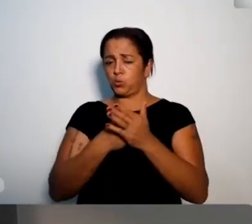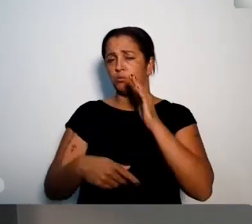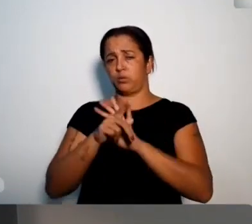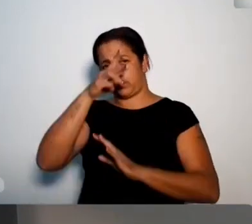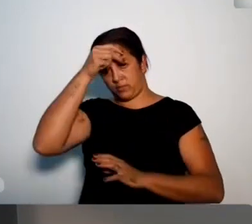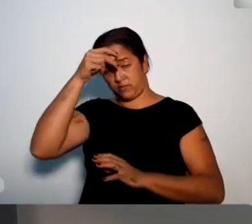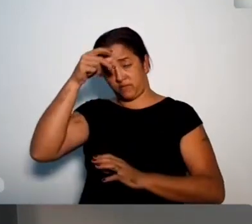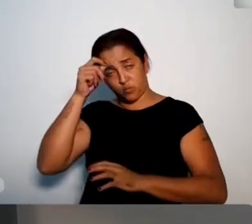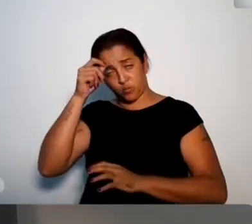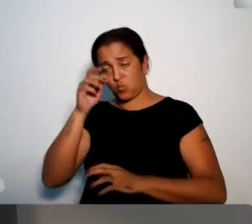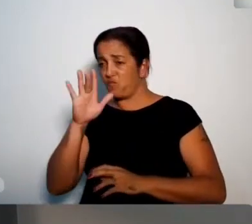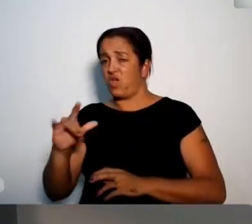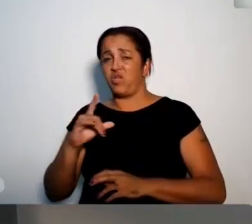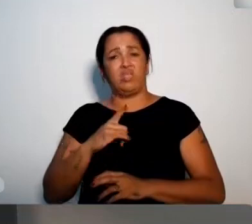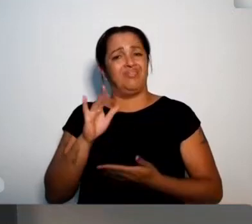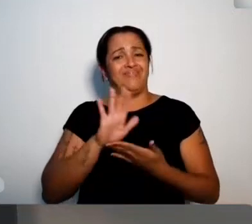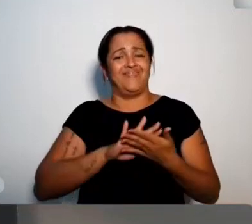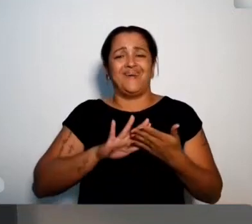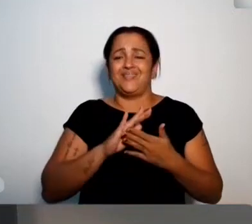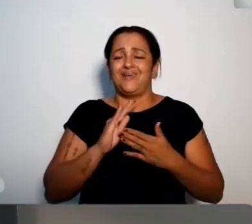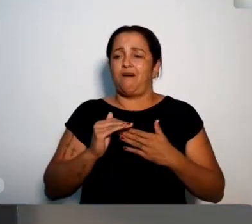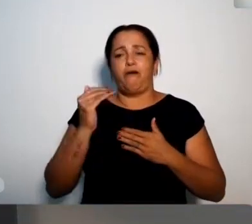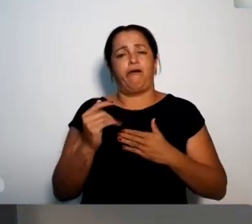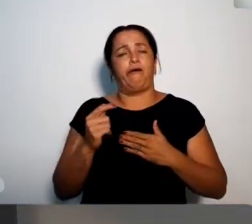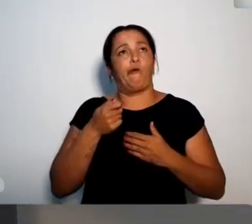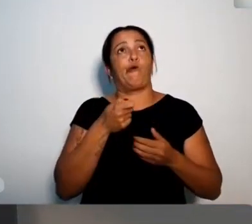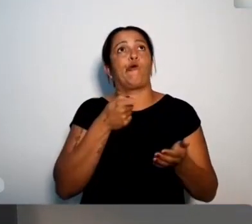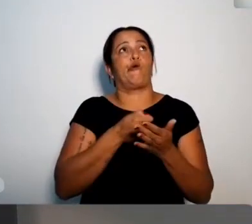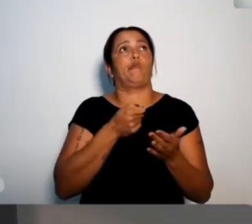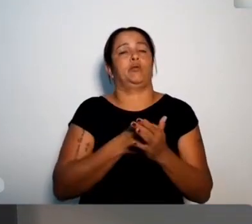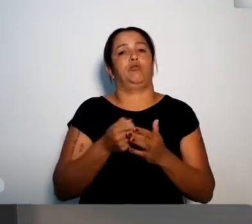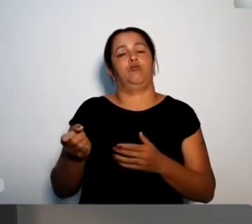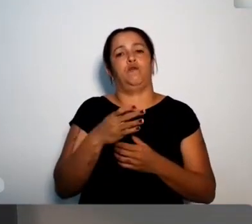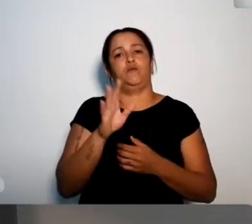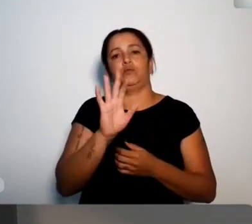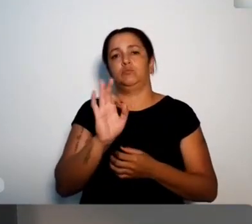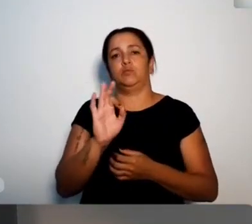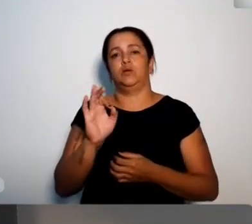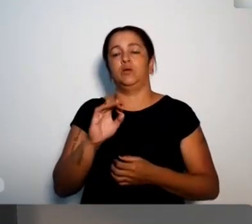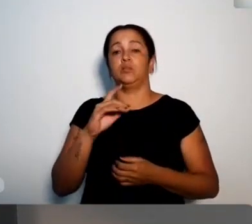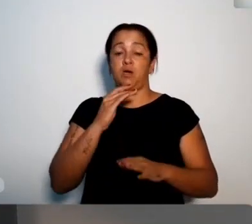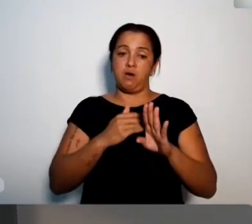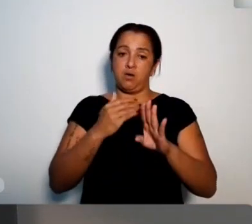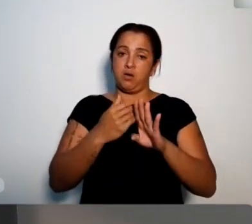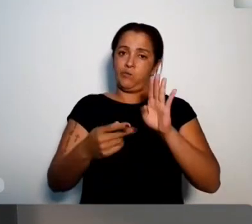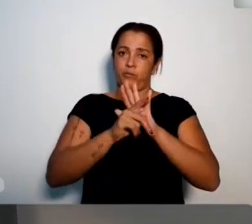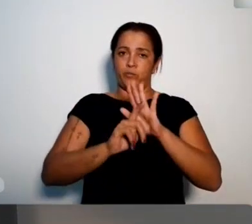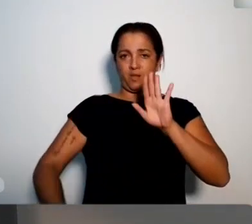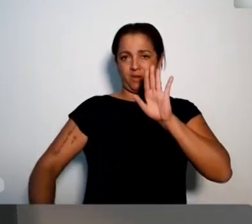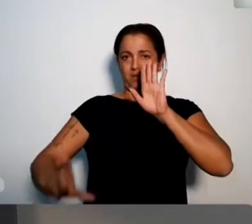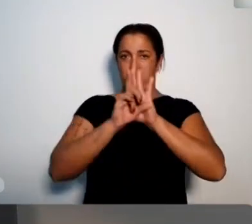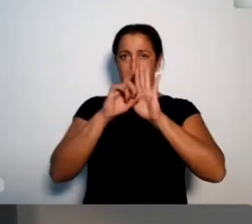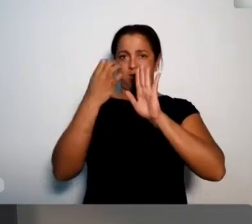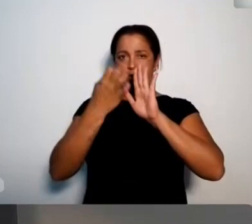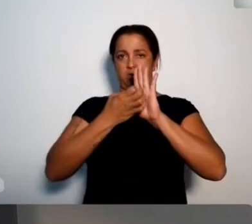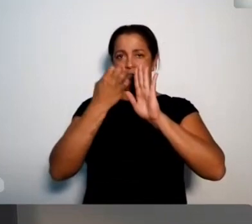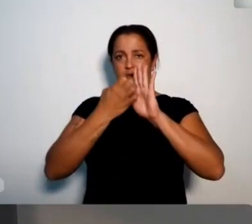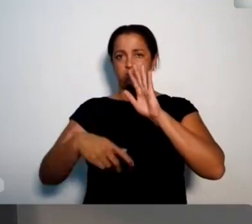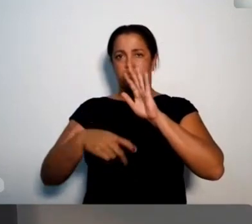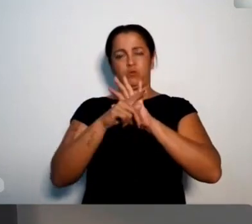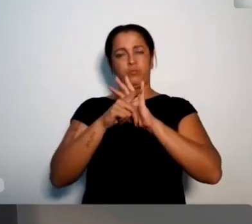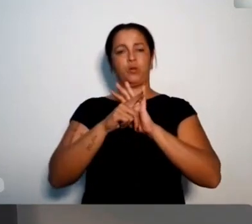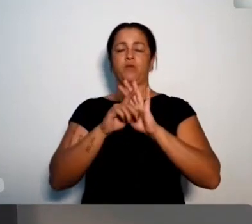nenhuma cobrança nova, não é porque a gente está acrescendo na lei que as empresas que também têm sob a sua finalidade promover